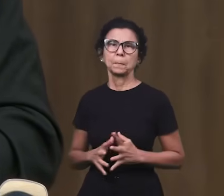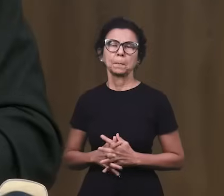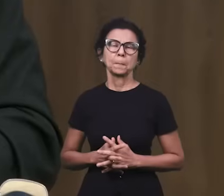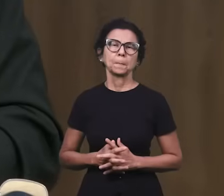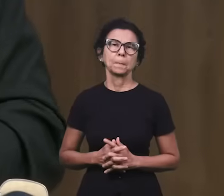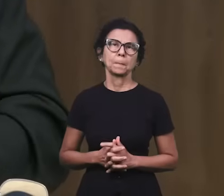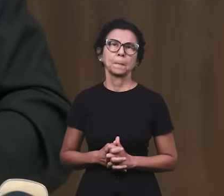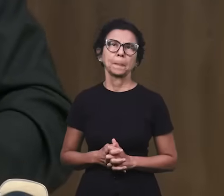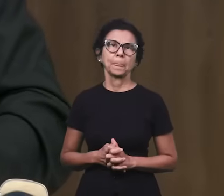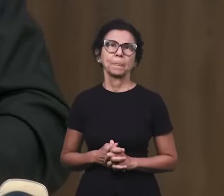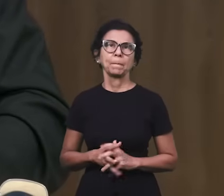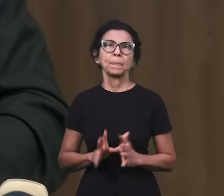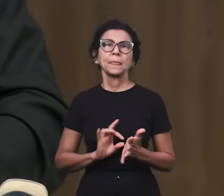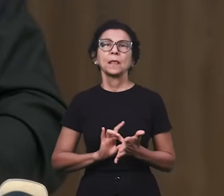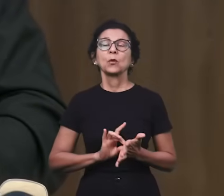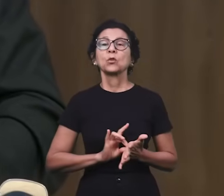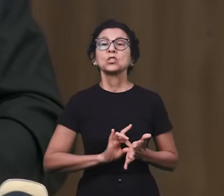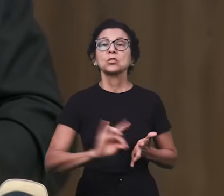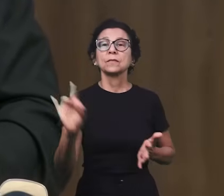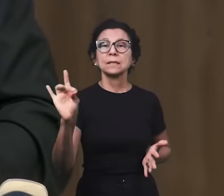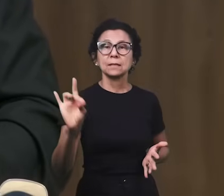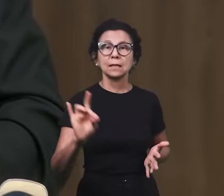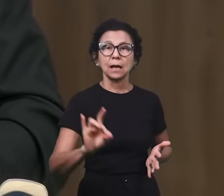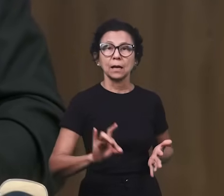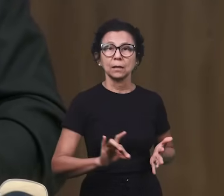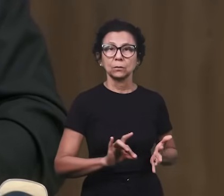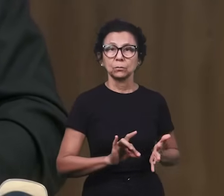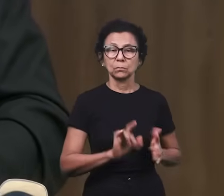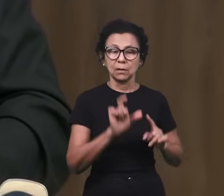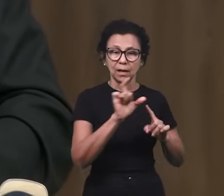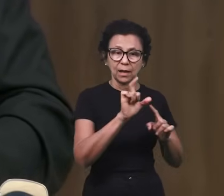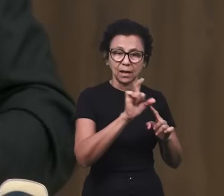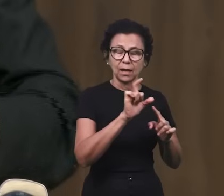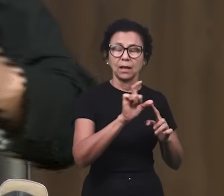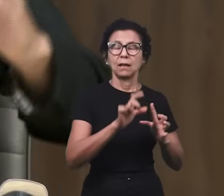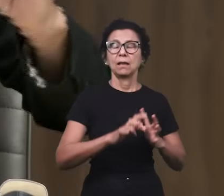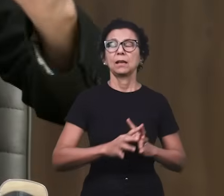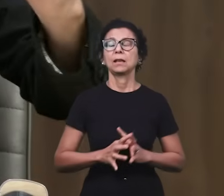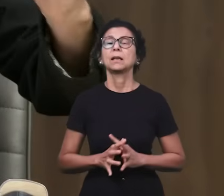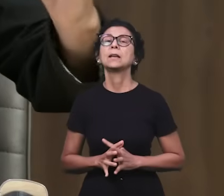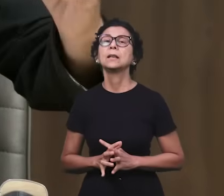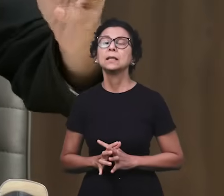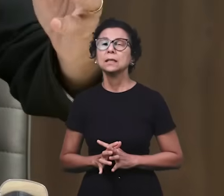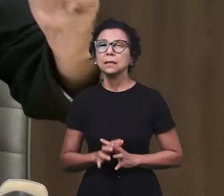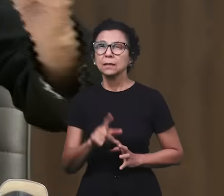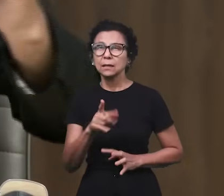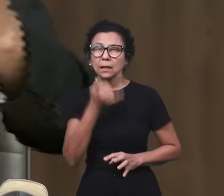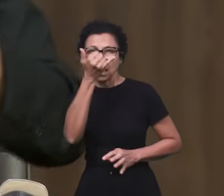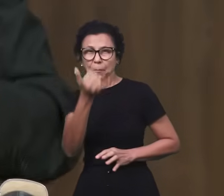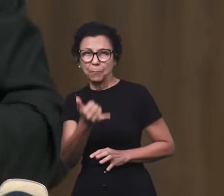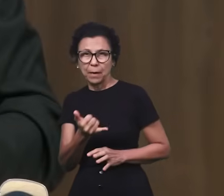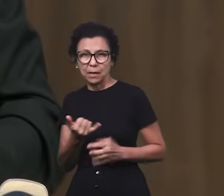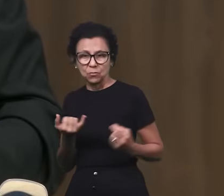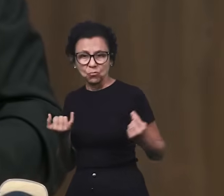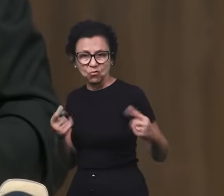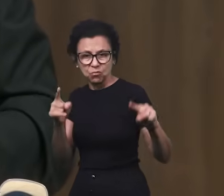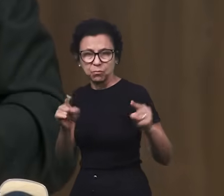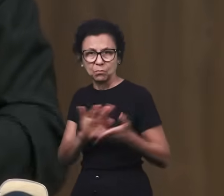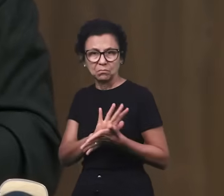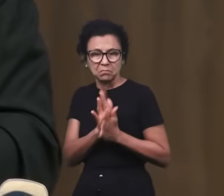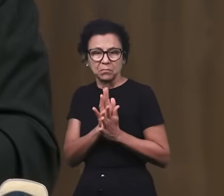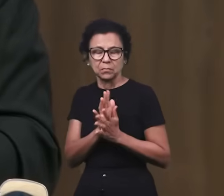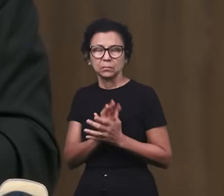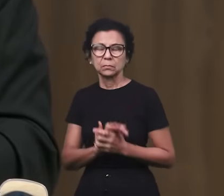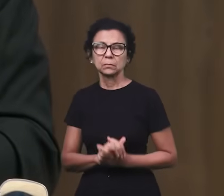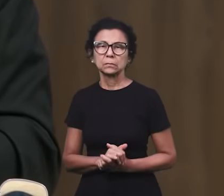trás. O adversário quer pegar no cochilo, quer pegar de surpresa.